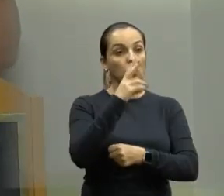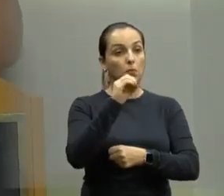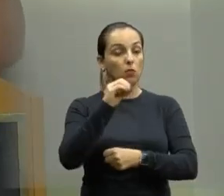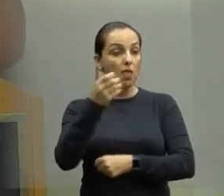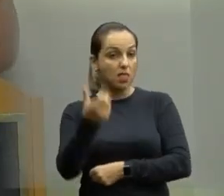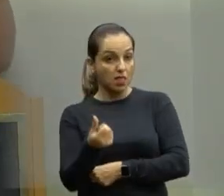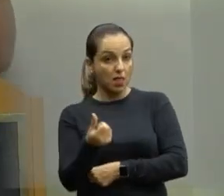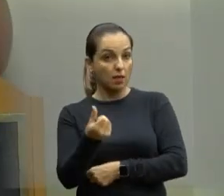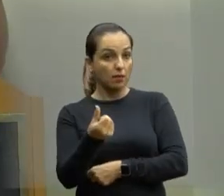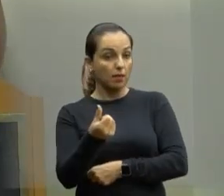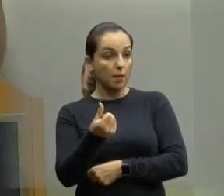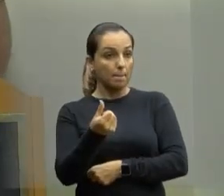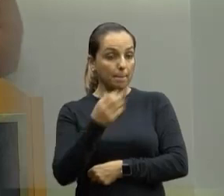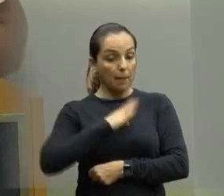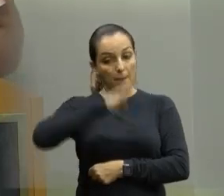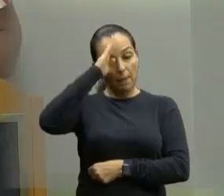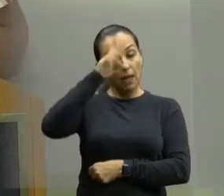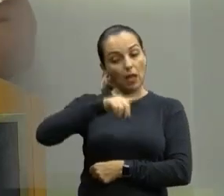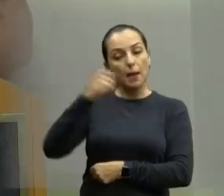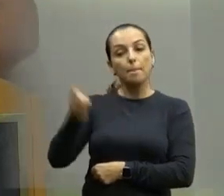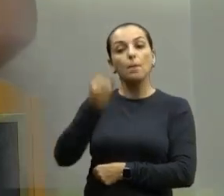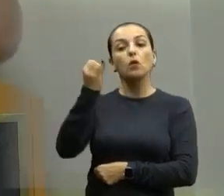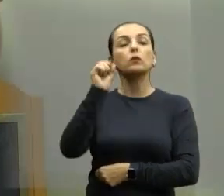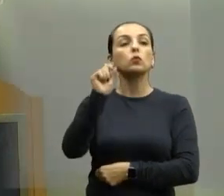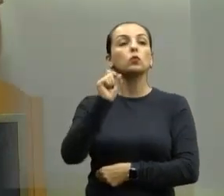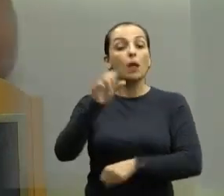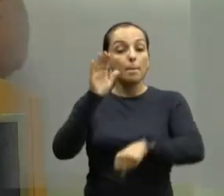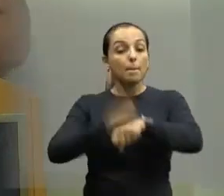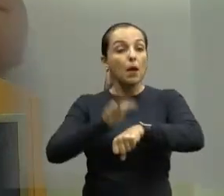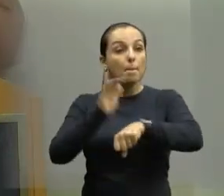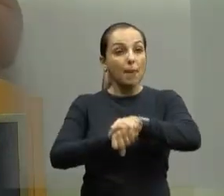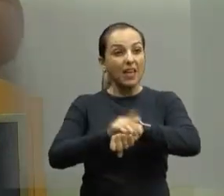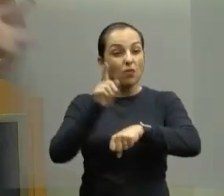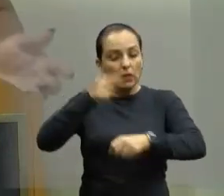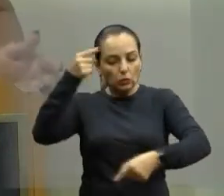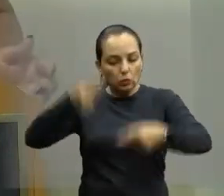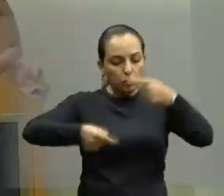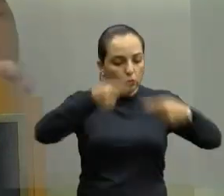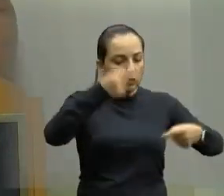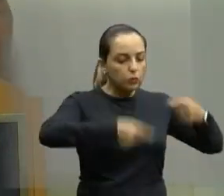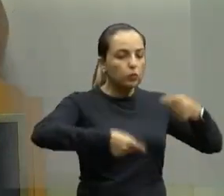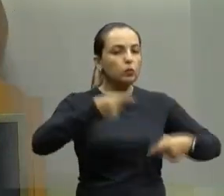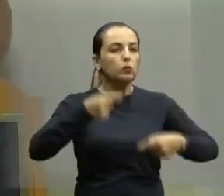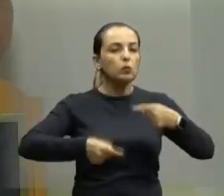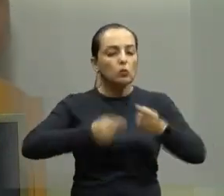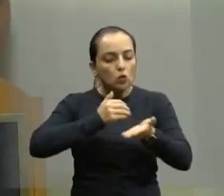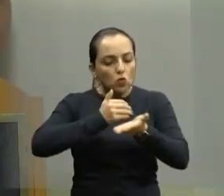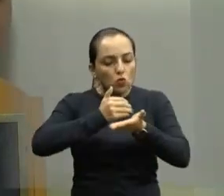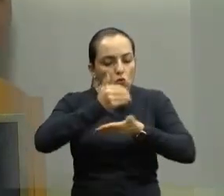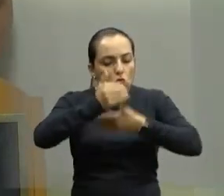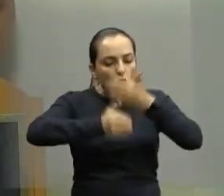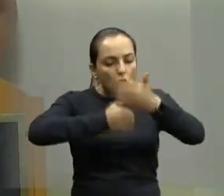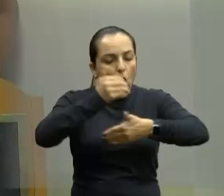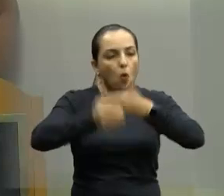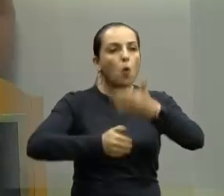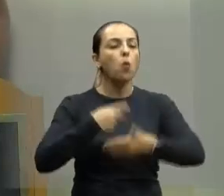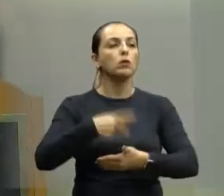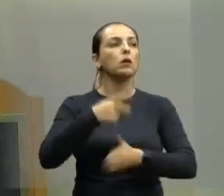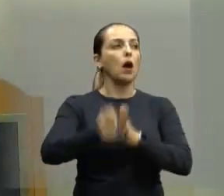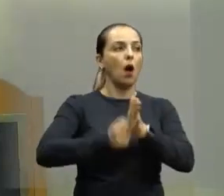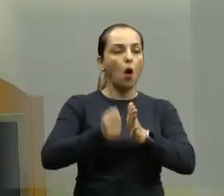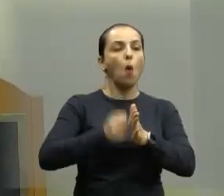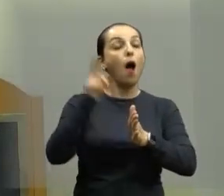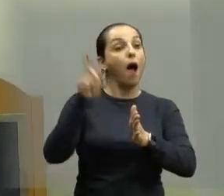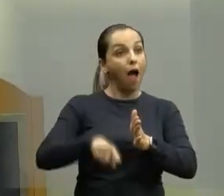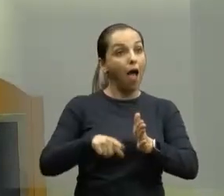Principalmente uma coisa muito importante o momento aonde os debates estavam sendo feitos iniciados em nossa cidade né